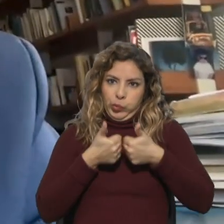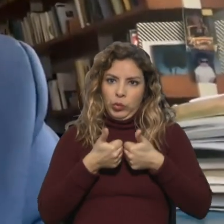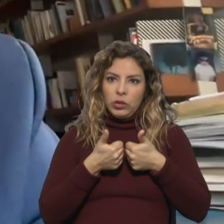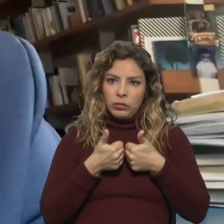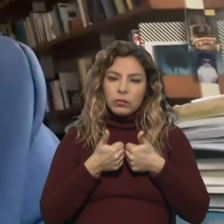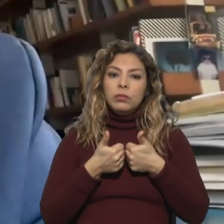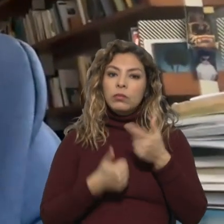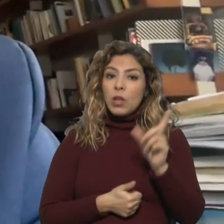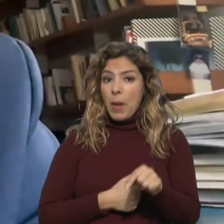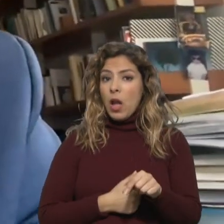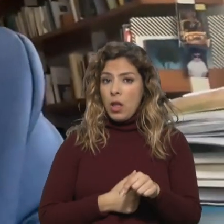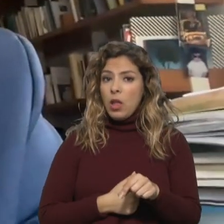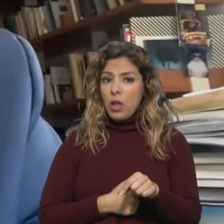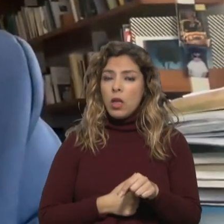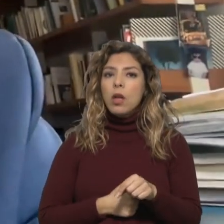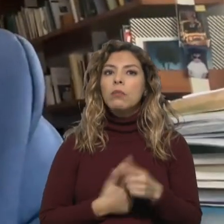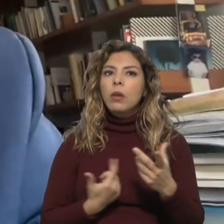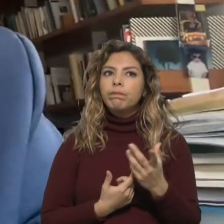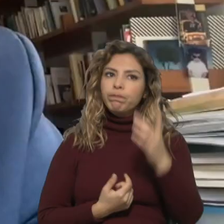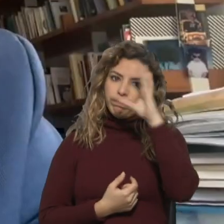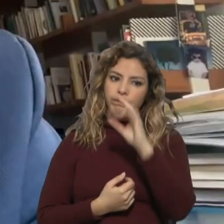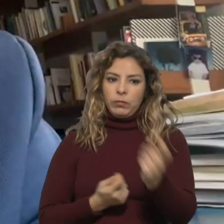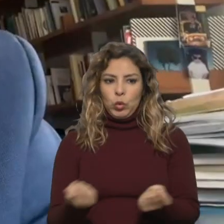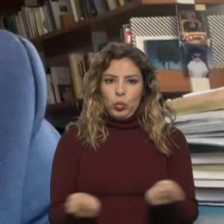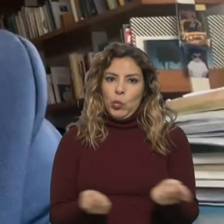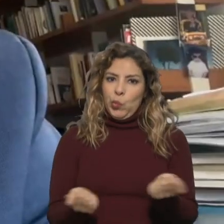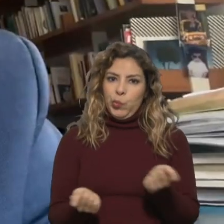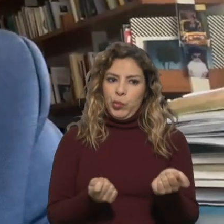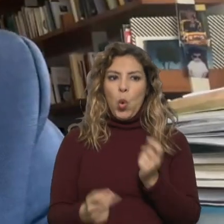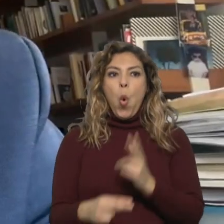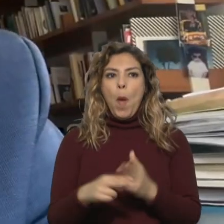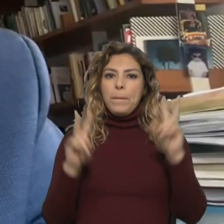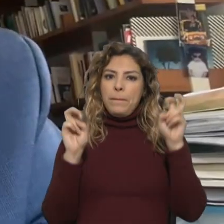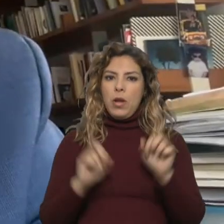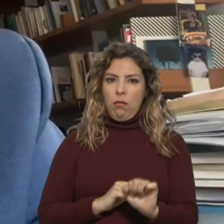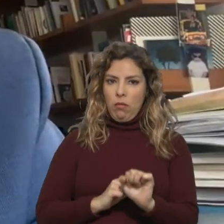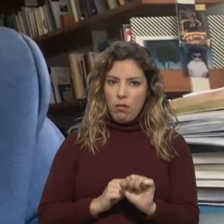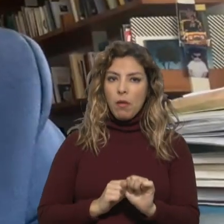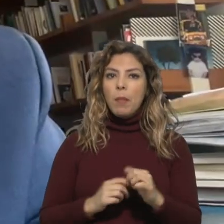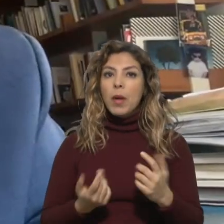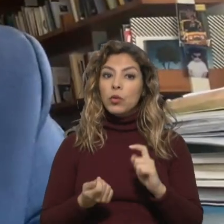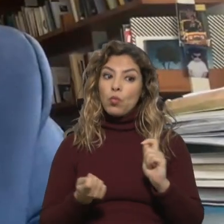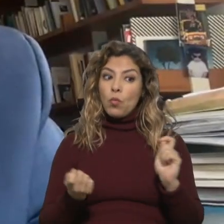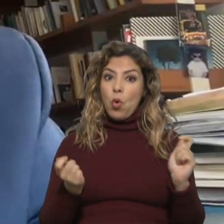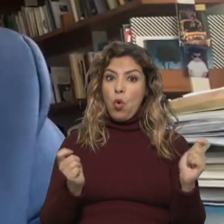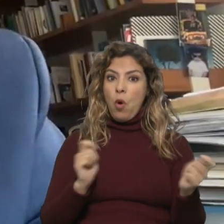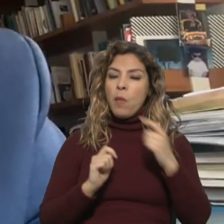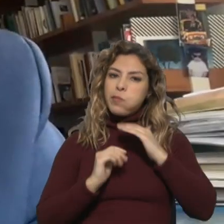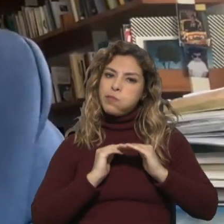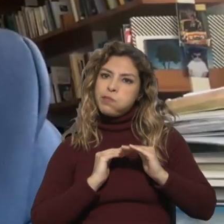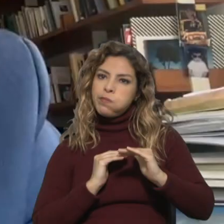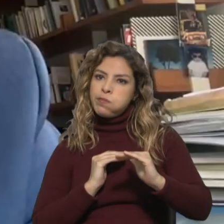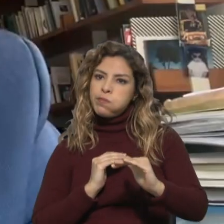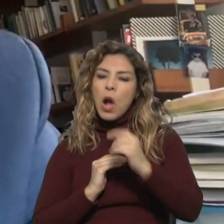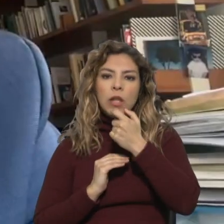a partir da governação romana, só terá uma transformação estável para além dele mesmo se